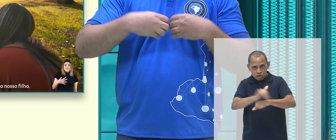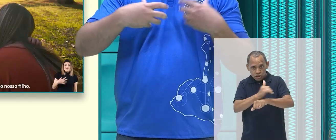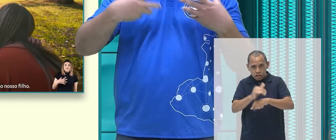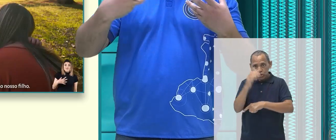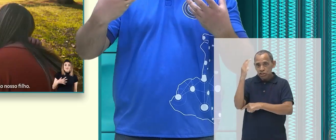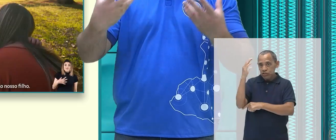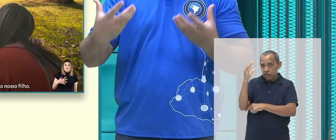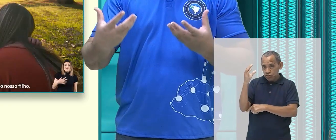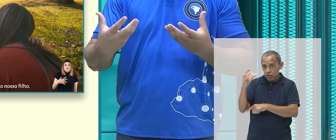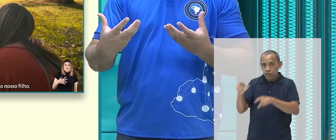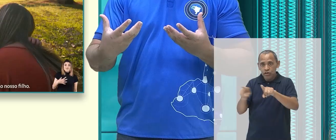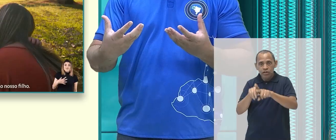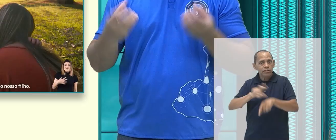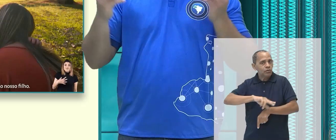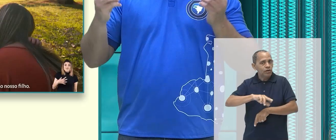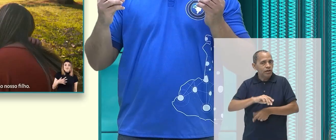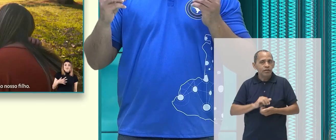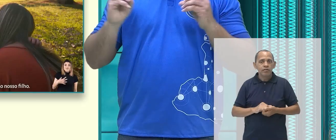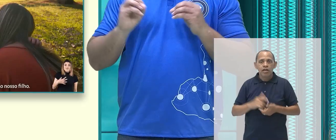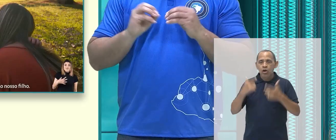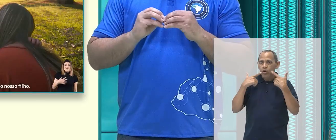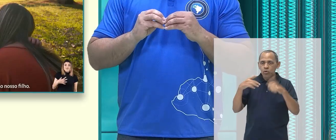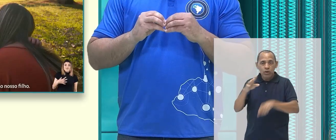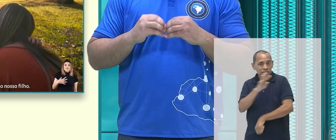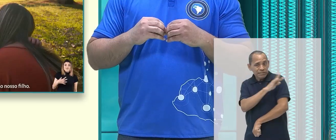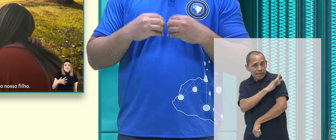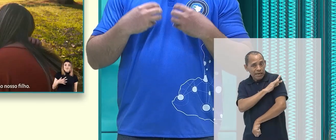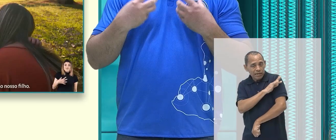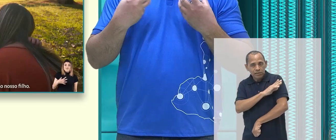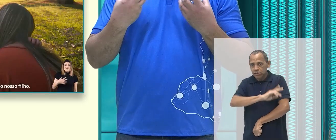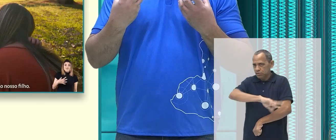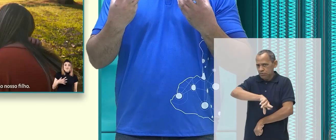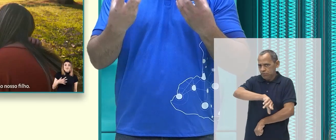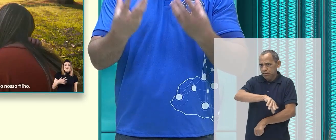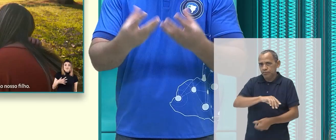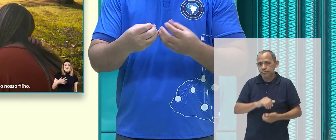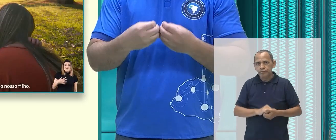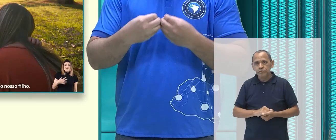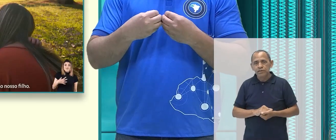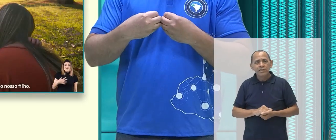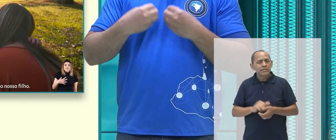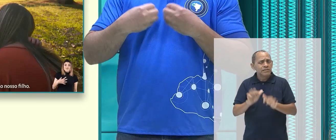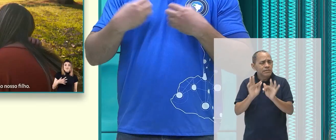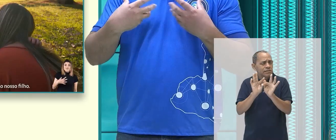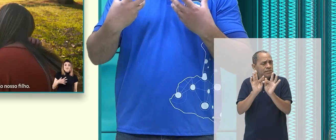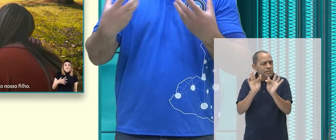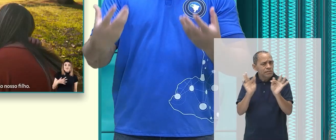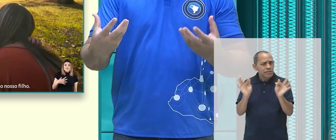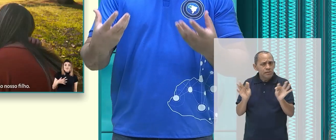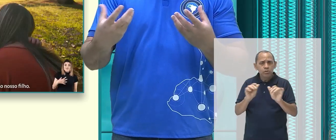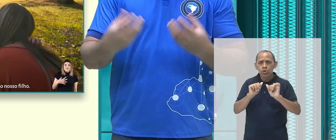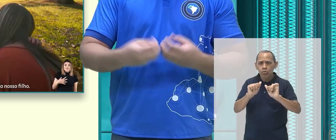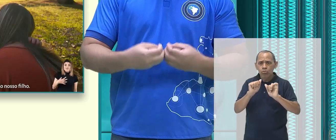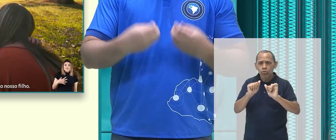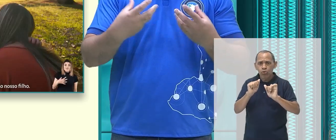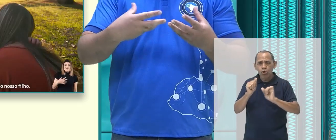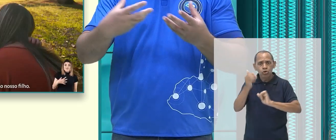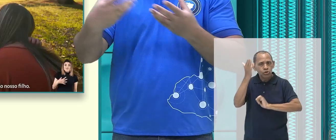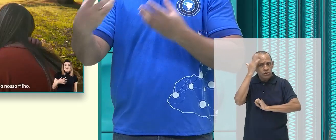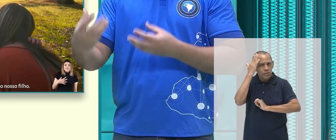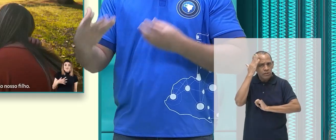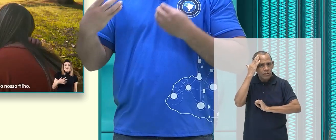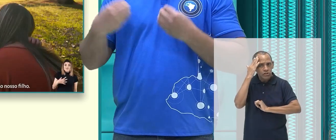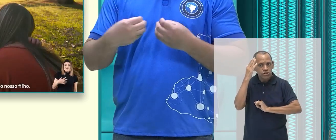vamos dizer, uma linguagem técnica, certo? Percebo que é uma linguagem mais simples e que pode ser compreendida